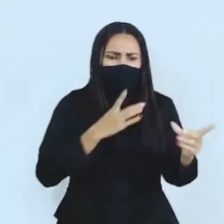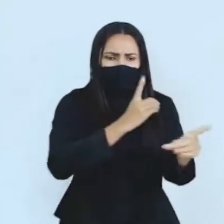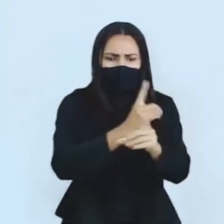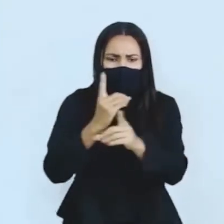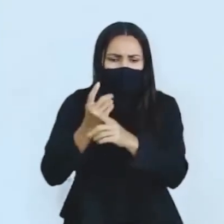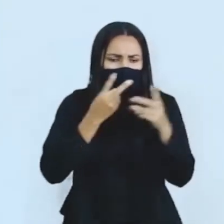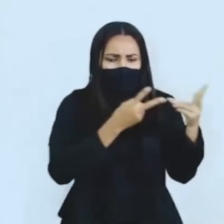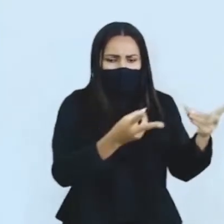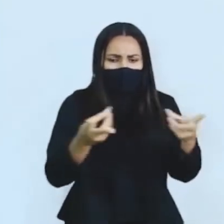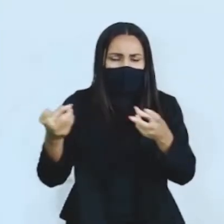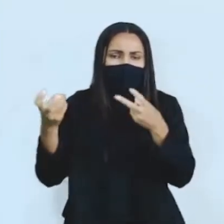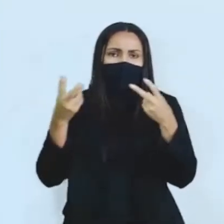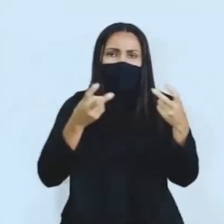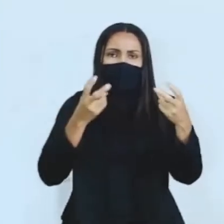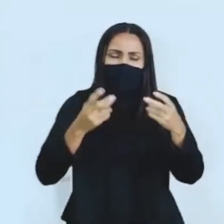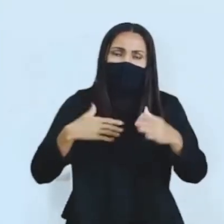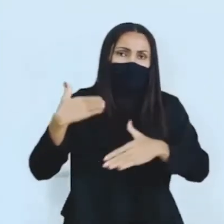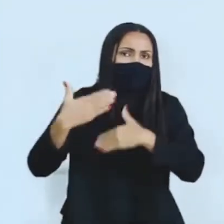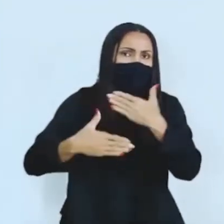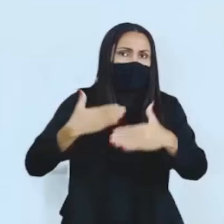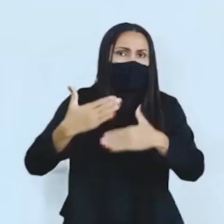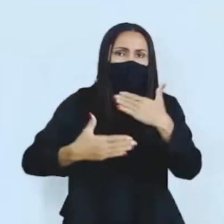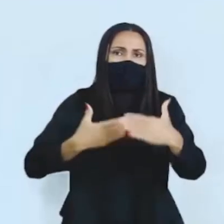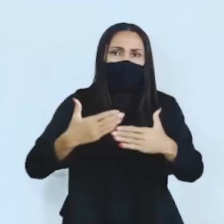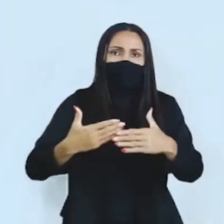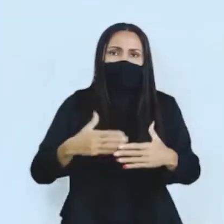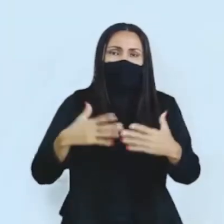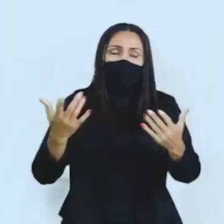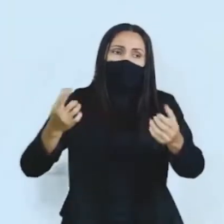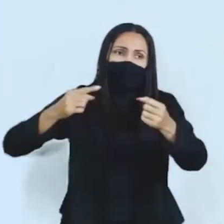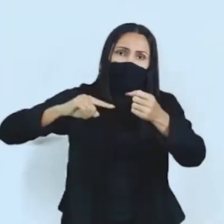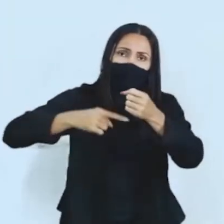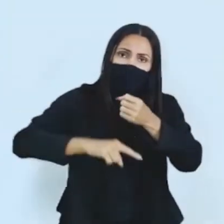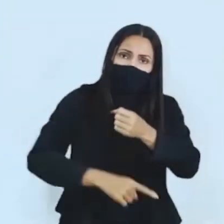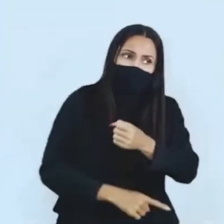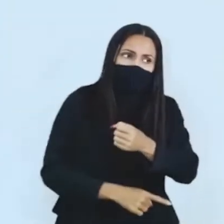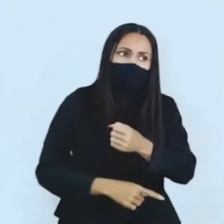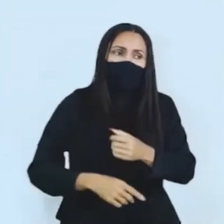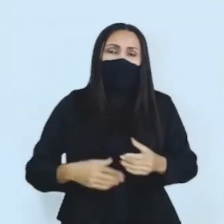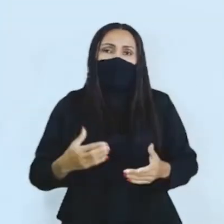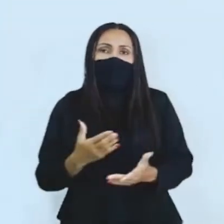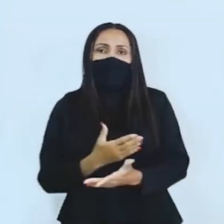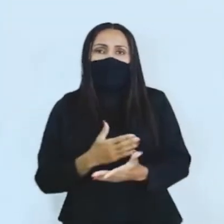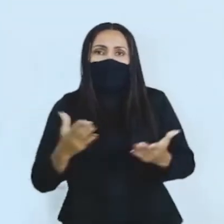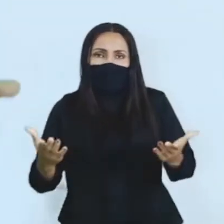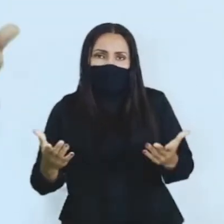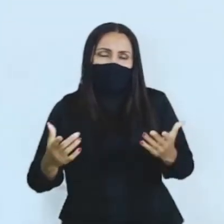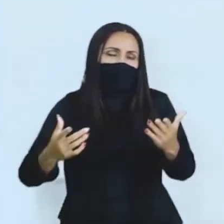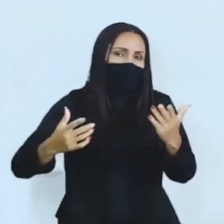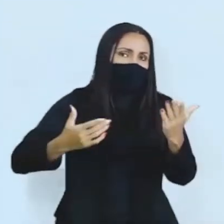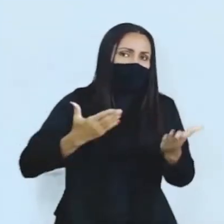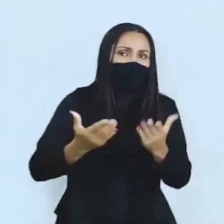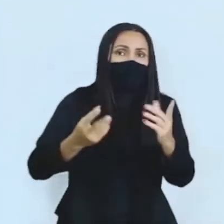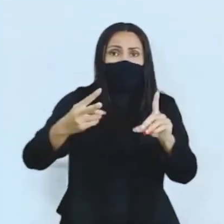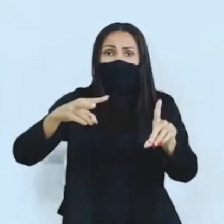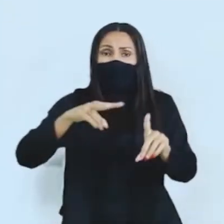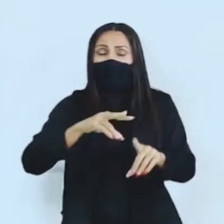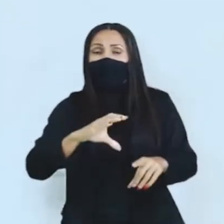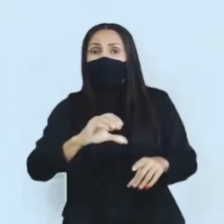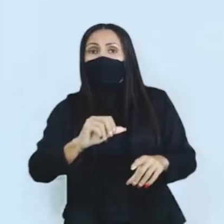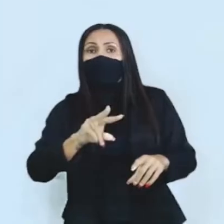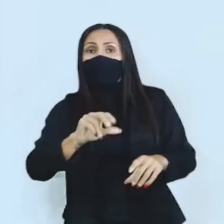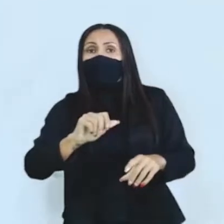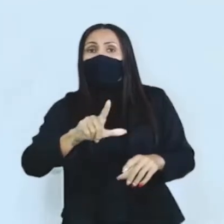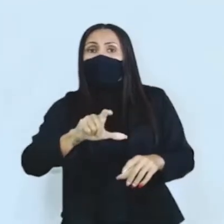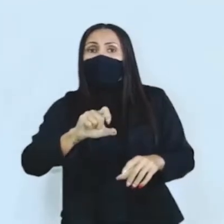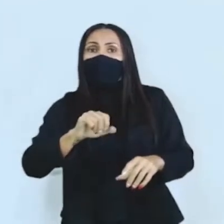e de proceder com esse processo de construção da profundidade quando você está tratando da perspectiva cavaleira. Então,